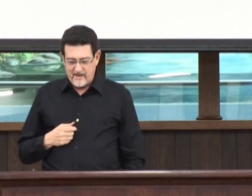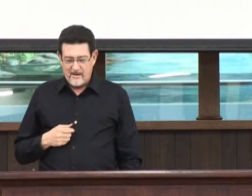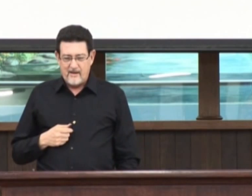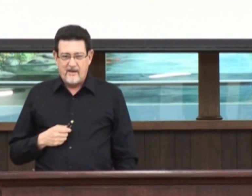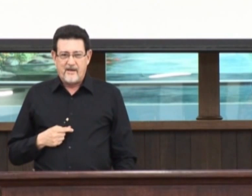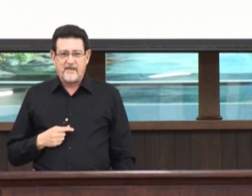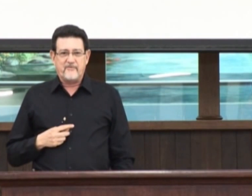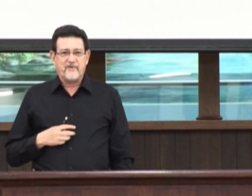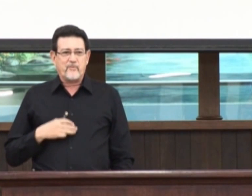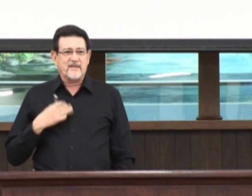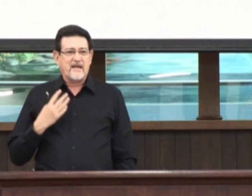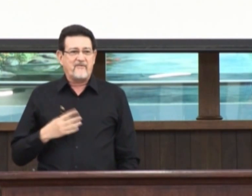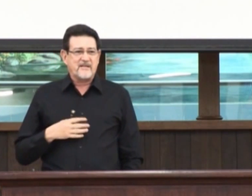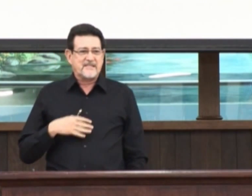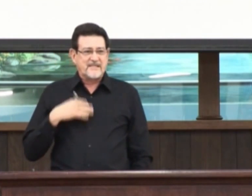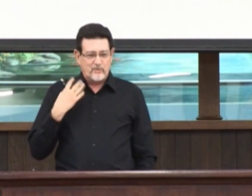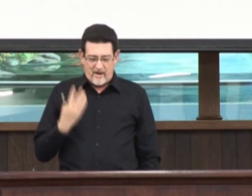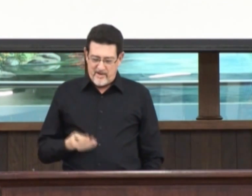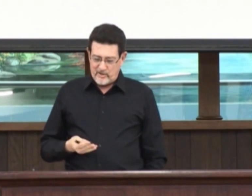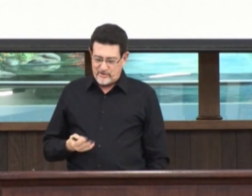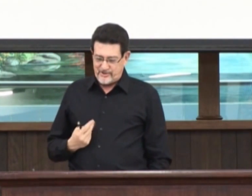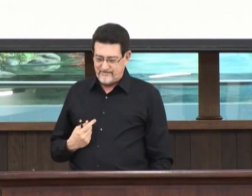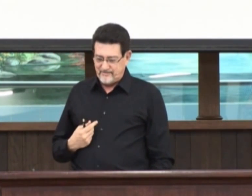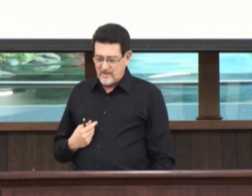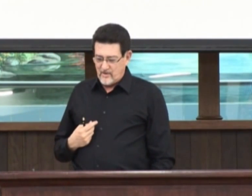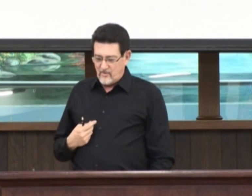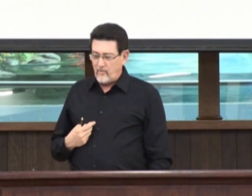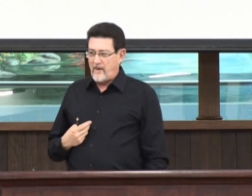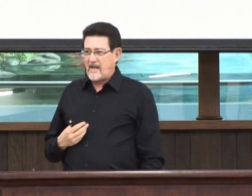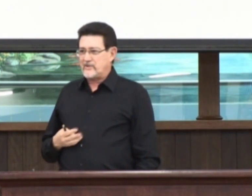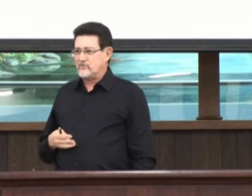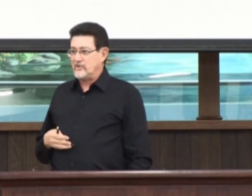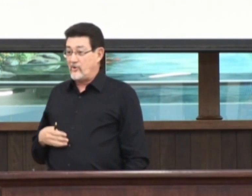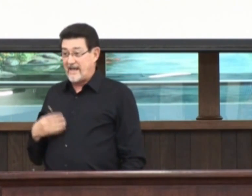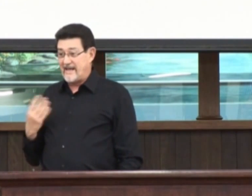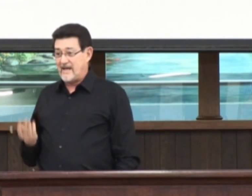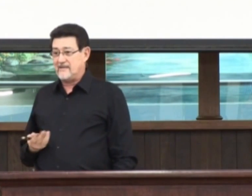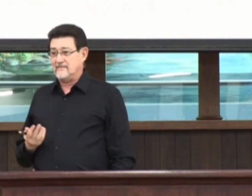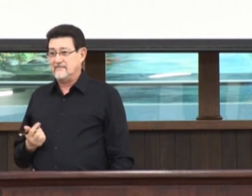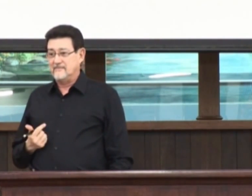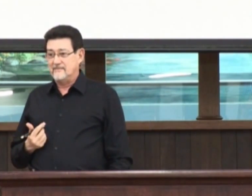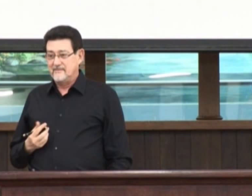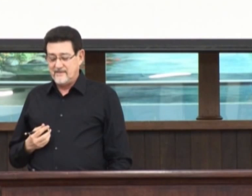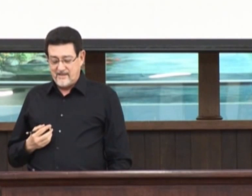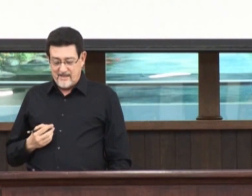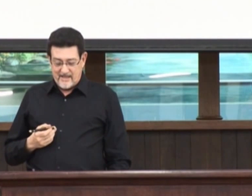francês, e que frequentava assiduamente o Palácio de Lorena,